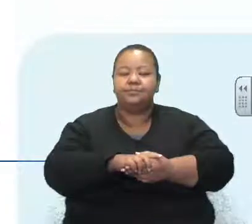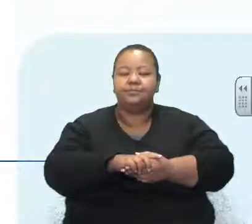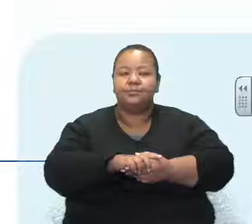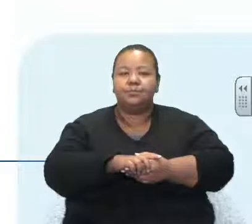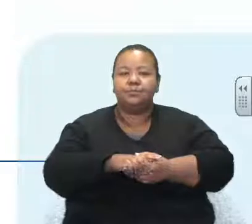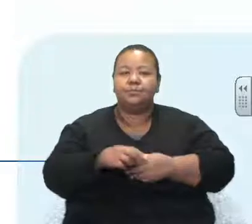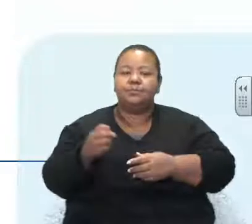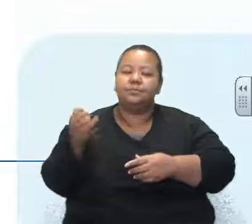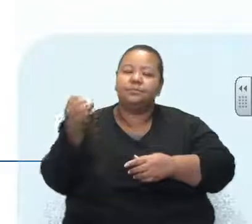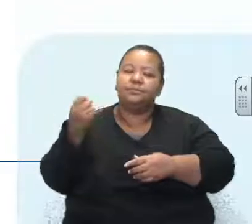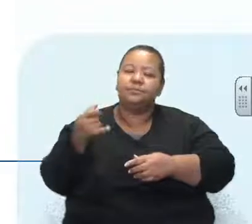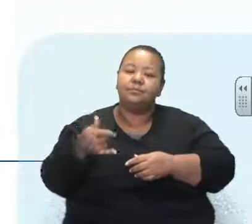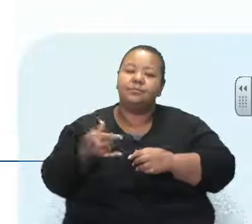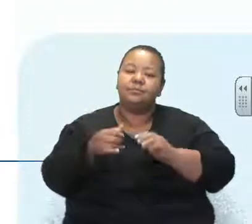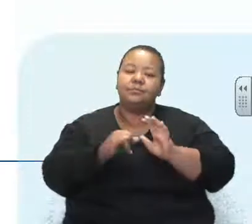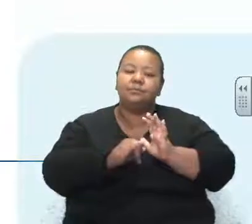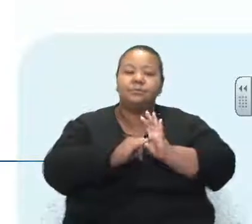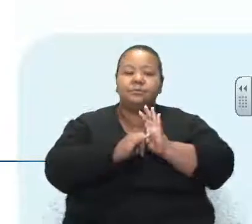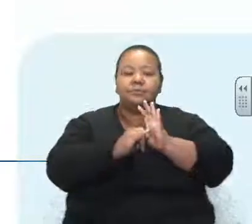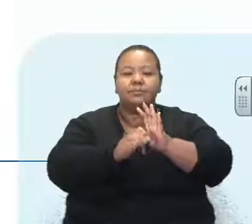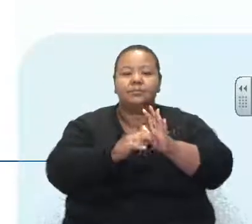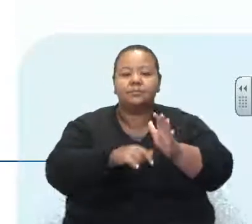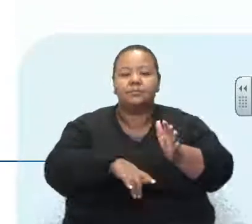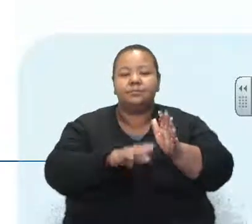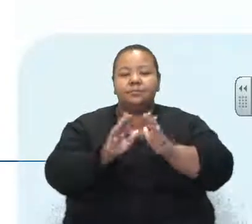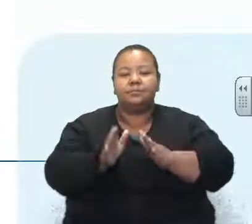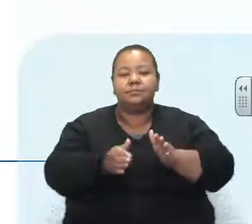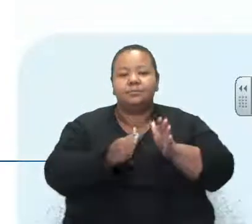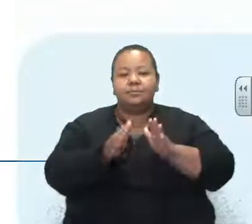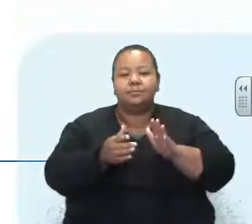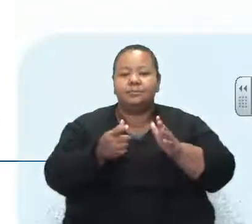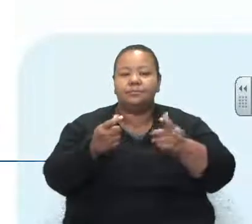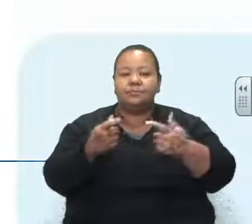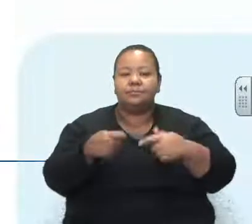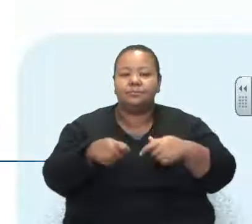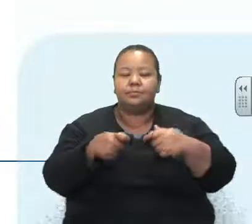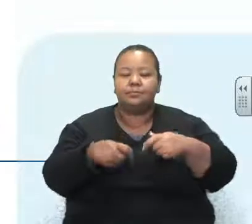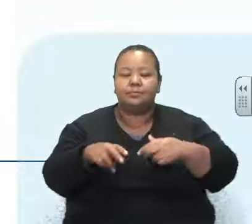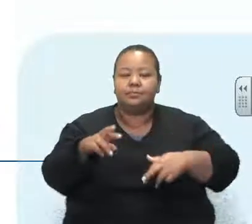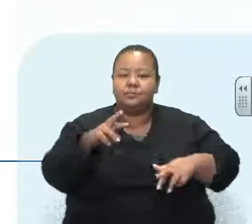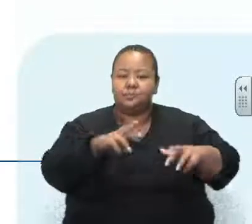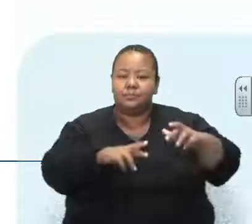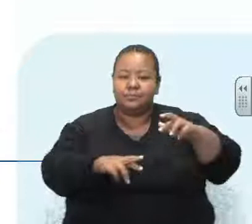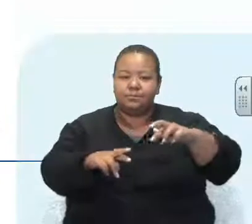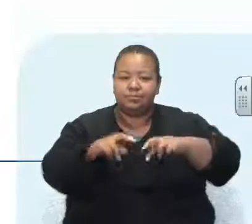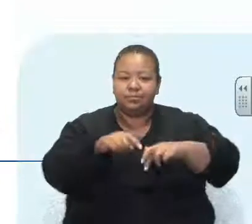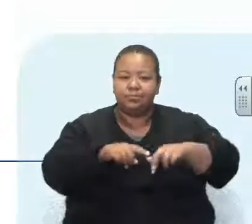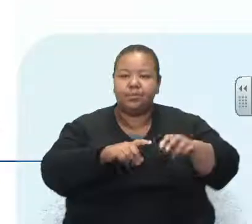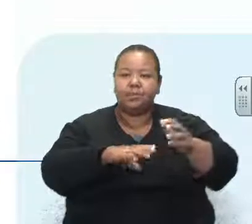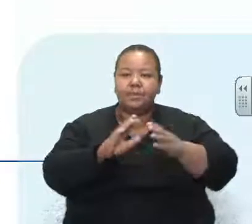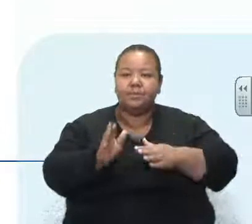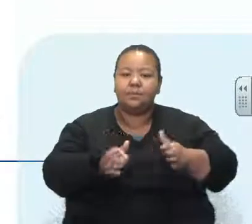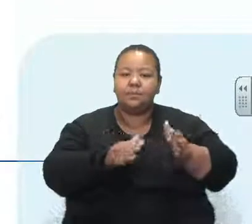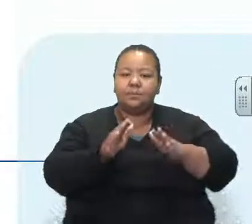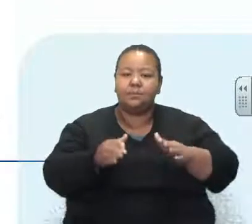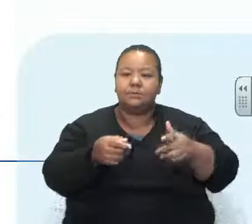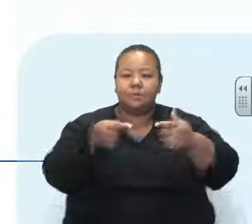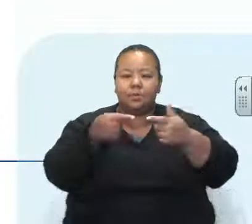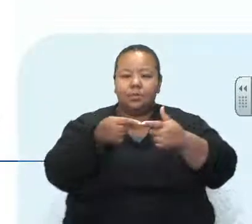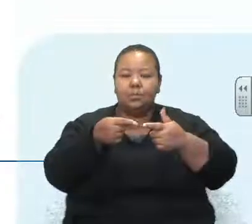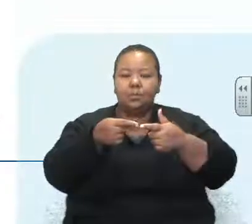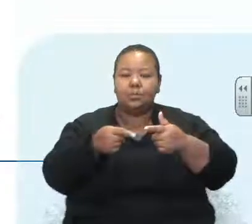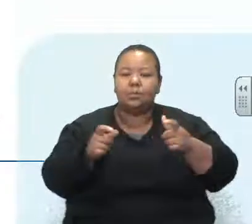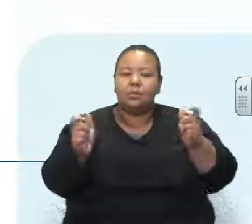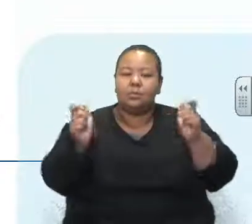Quais são os indicadores produtivos que eu tenho que analisar? Lembra pensando que a produtividade está relacionada diretamente com a